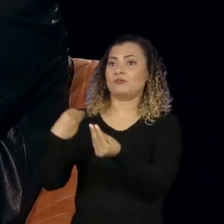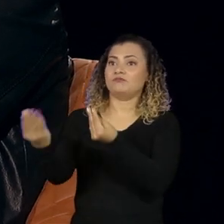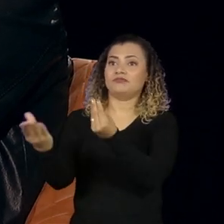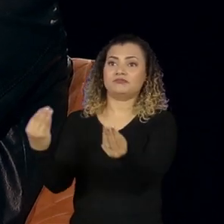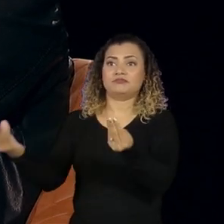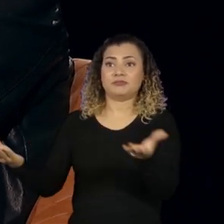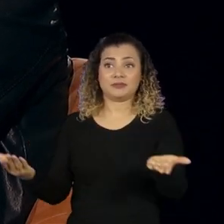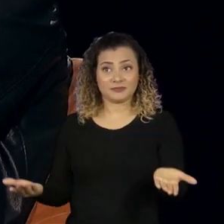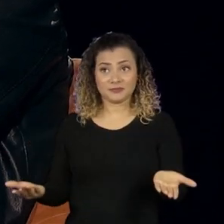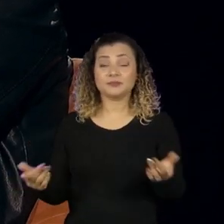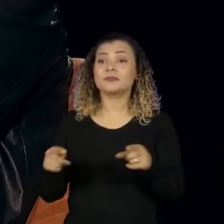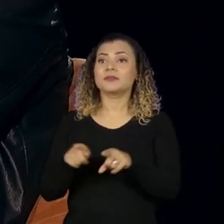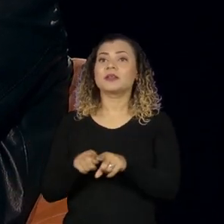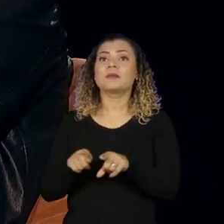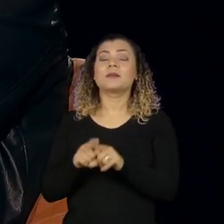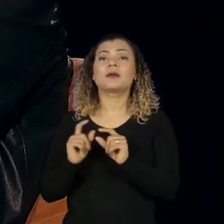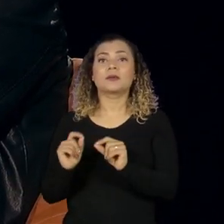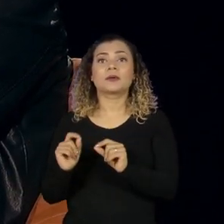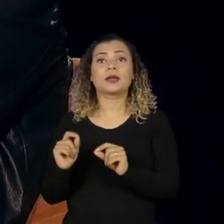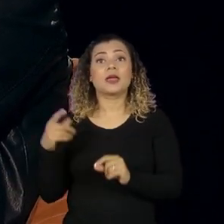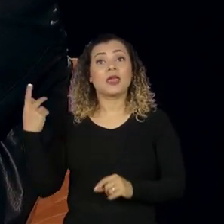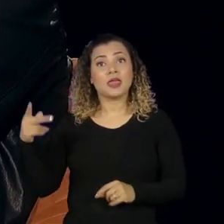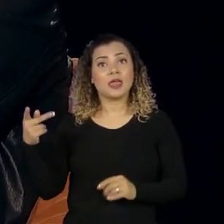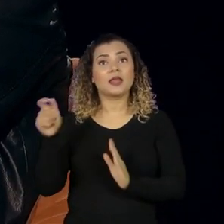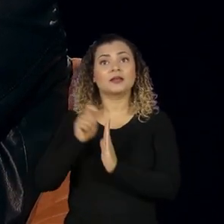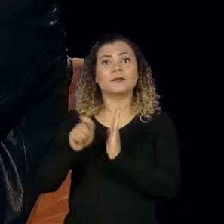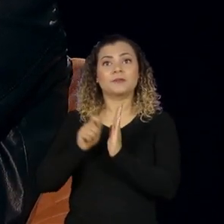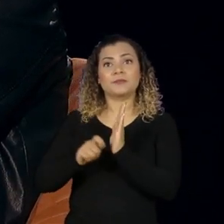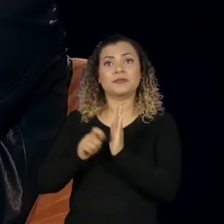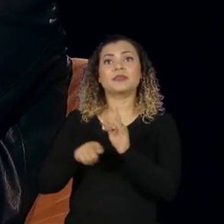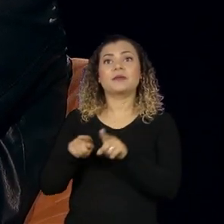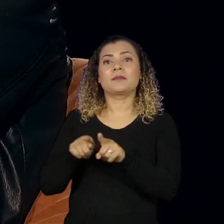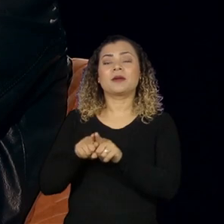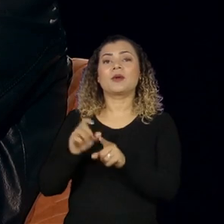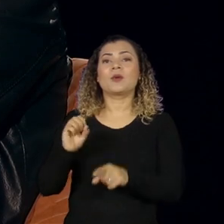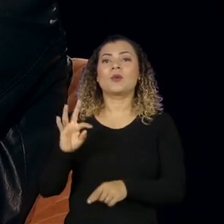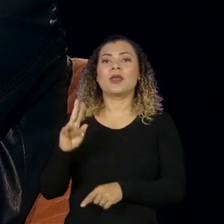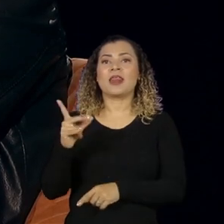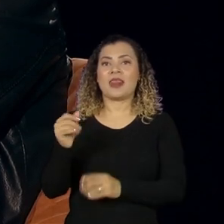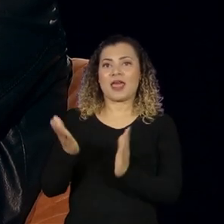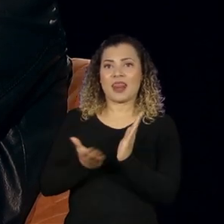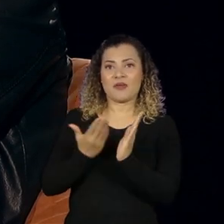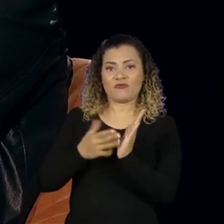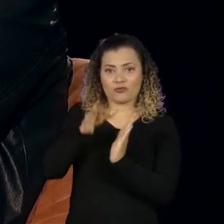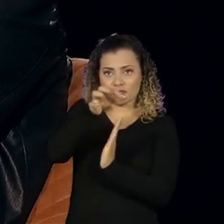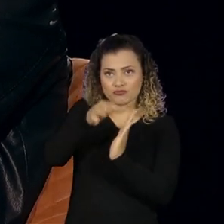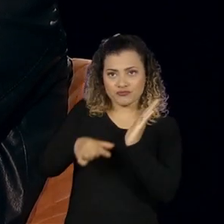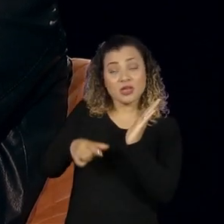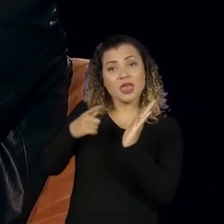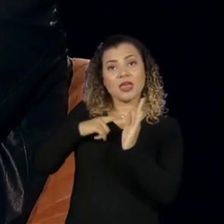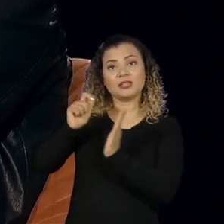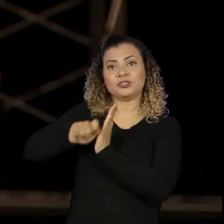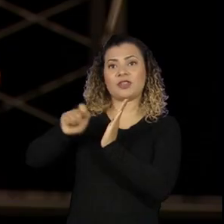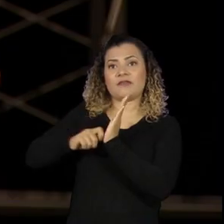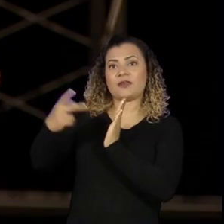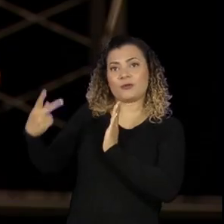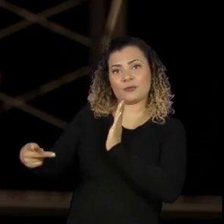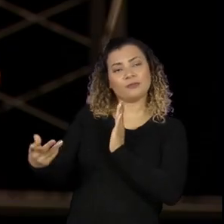E a orelha era do Fauzi, né? Ele escreveu a orelha para mim o livro. Então, eu vivi assim, né?